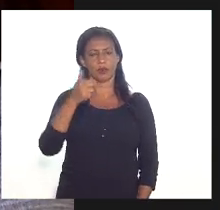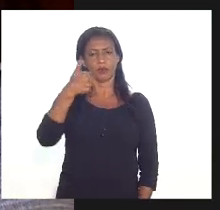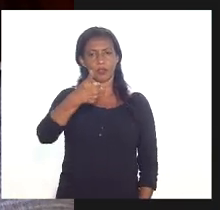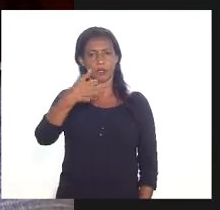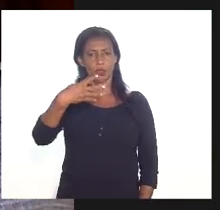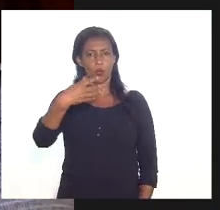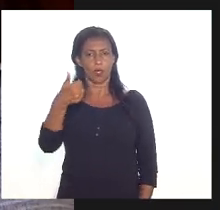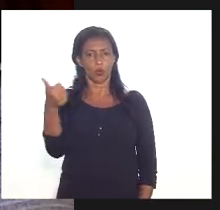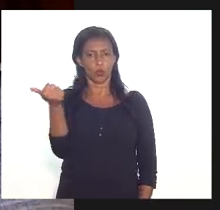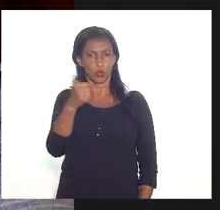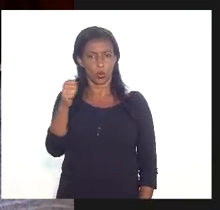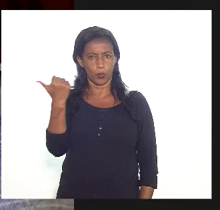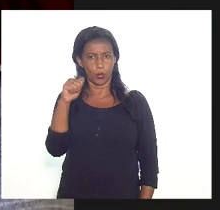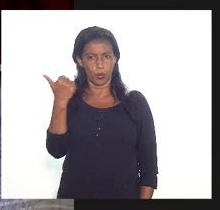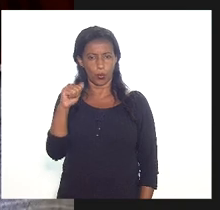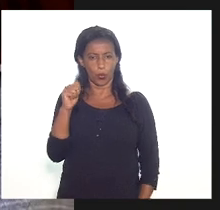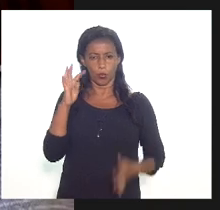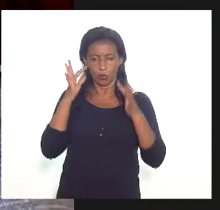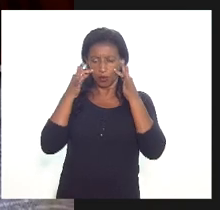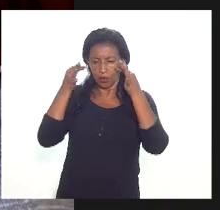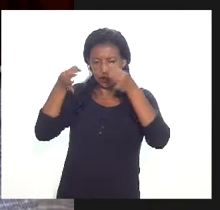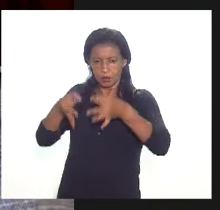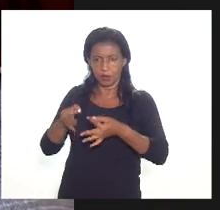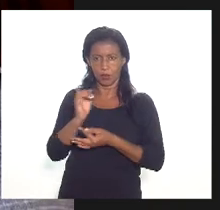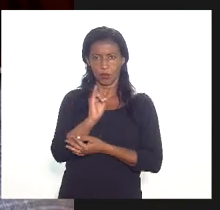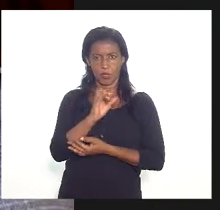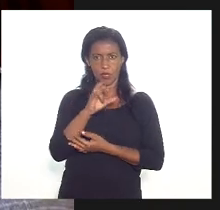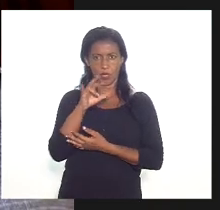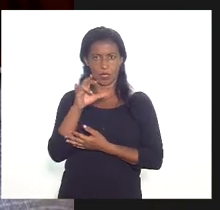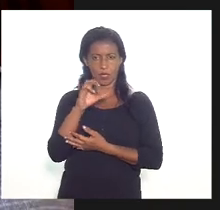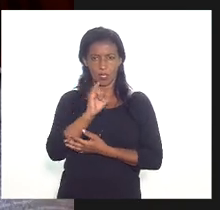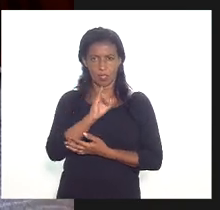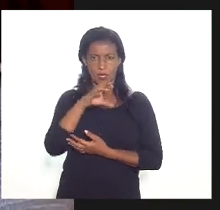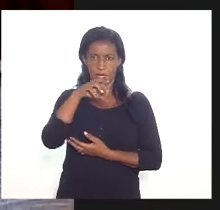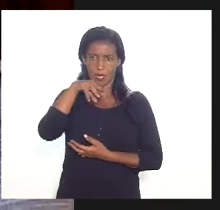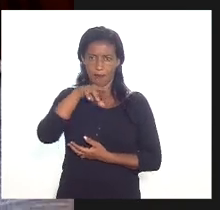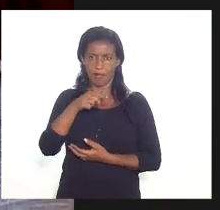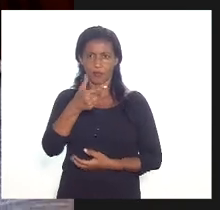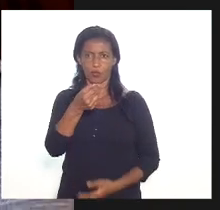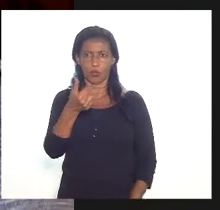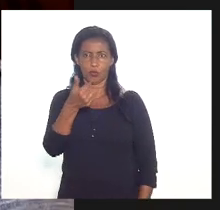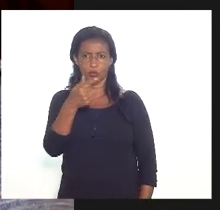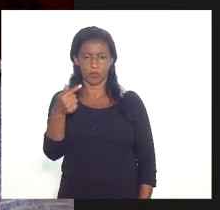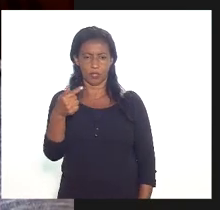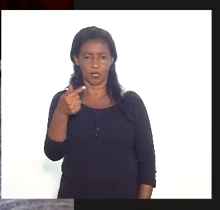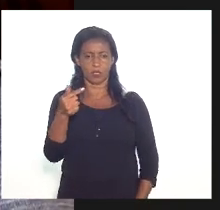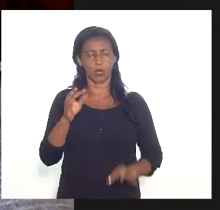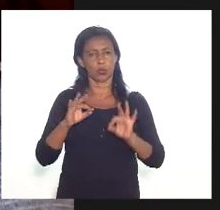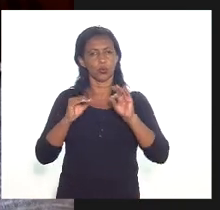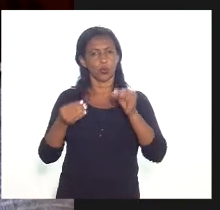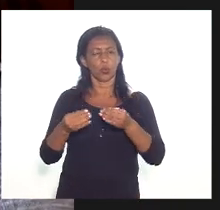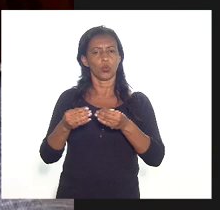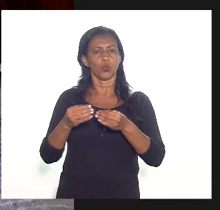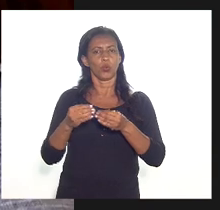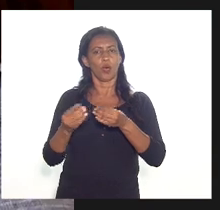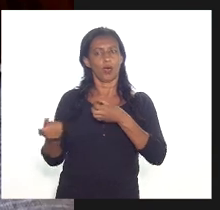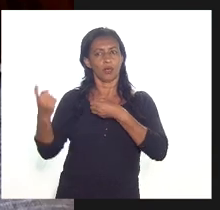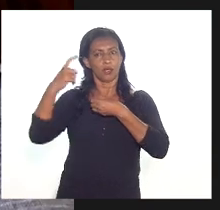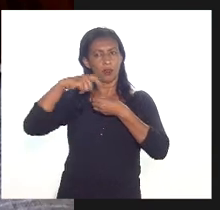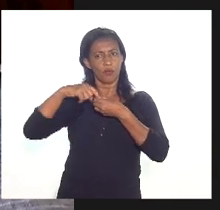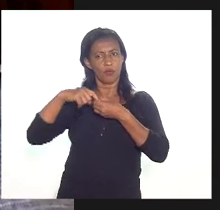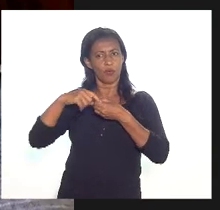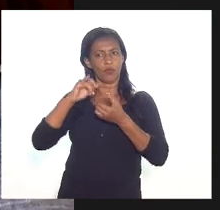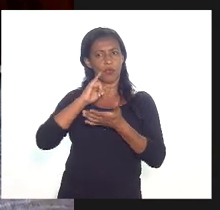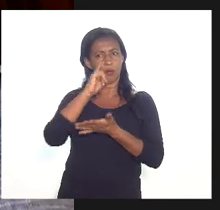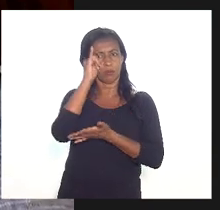141 de 2011 e em atenção ao convênio ICMS número 190 de 2017. todos do Confaes, autorizado a restituir um incentivo